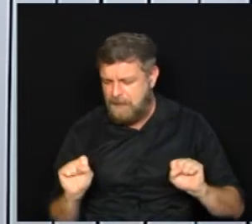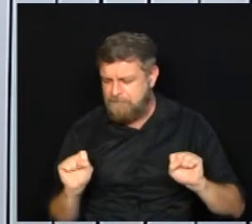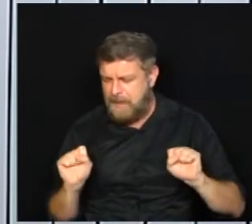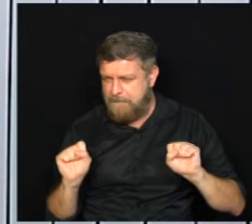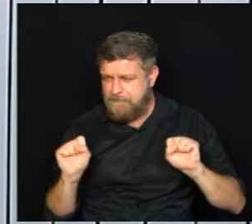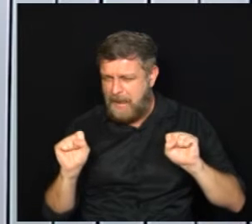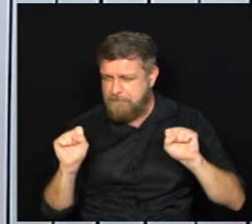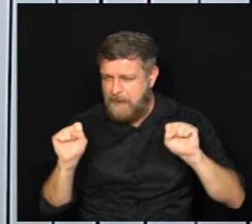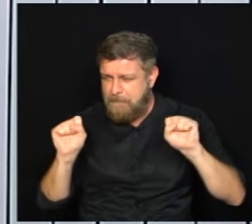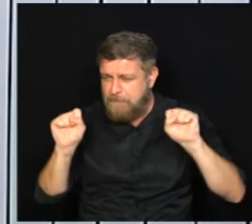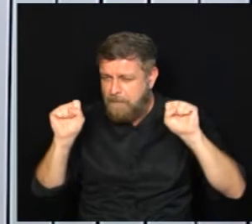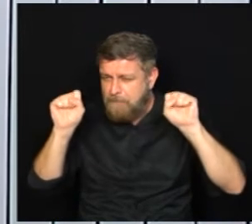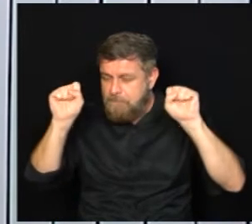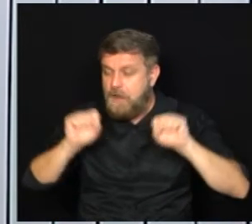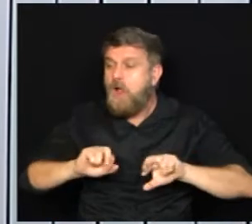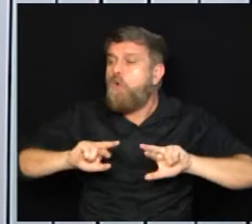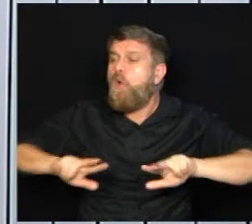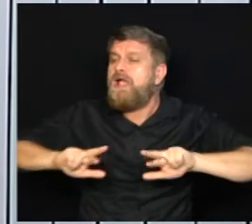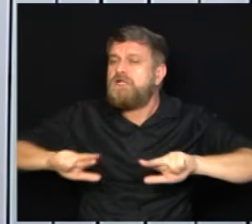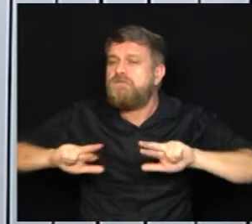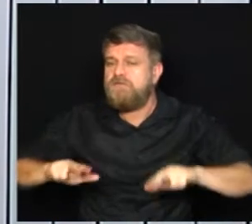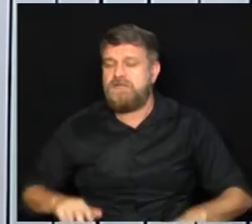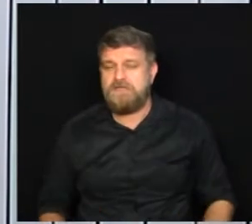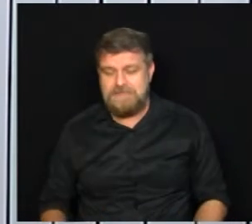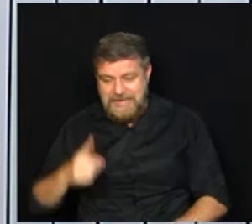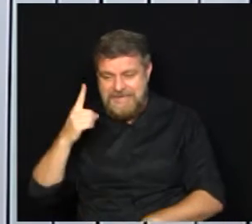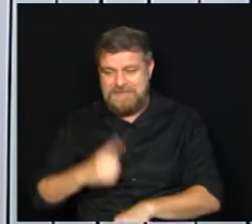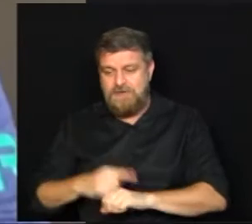utiliza? Quais são as diferenças no levantamento de peso?